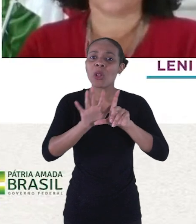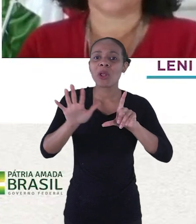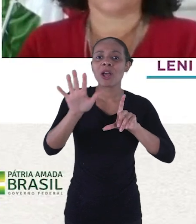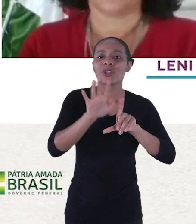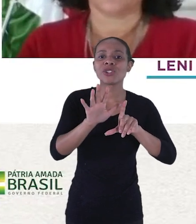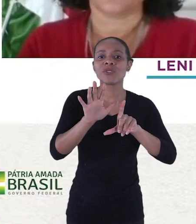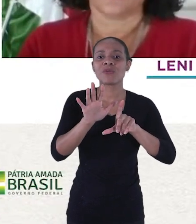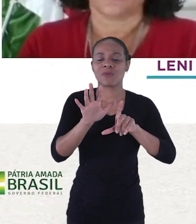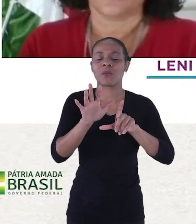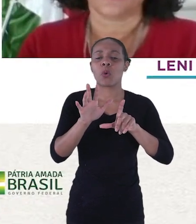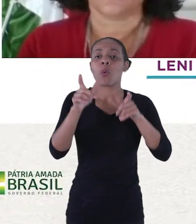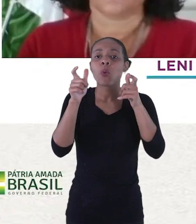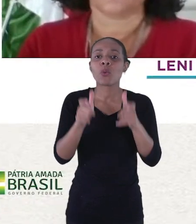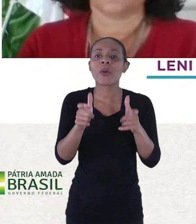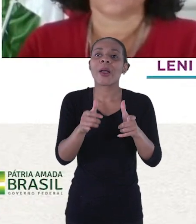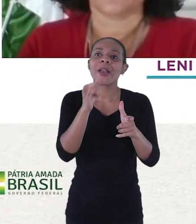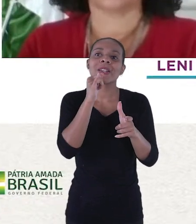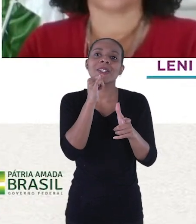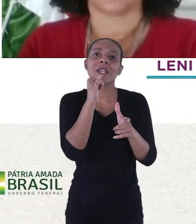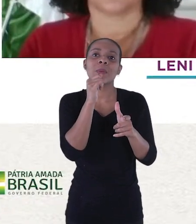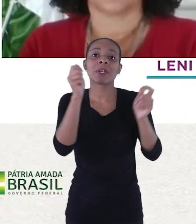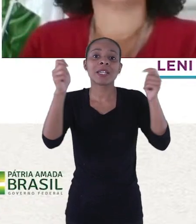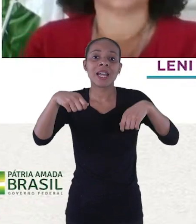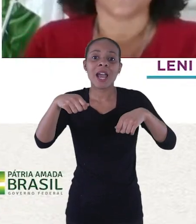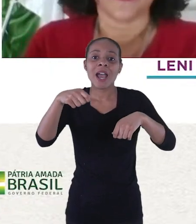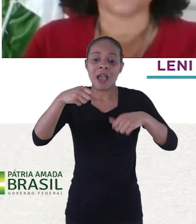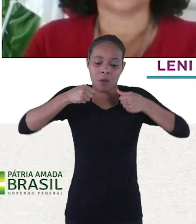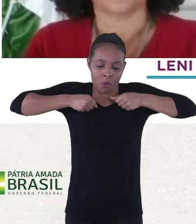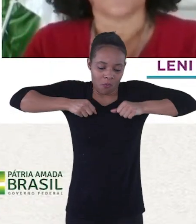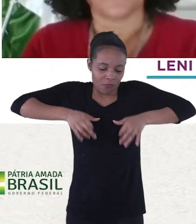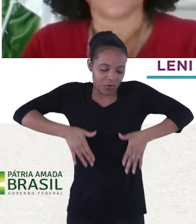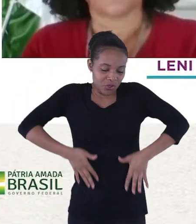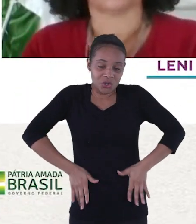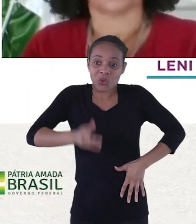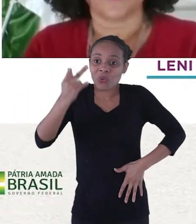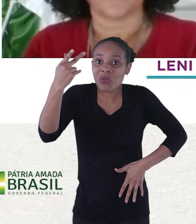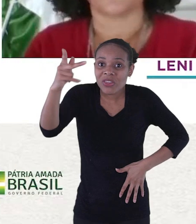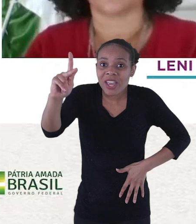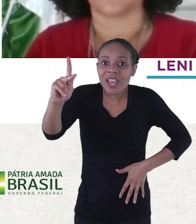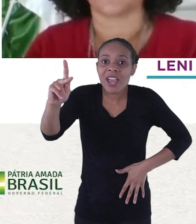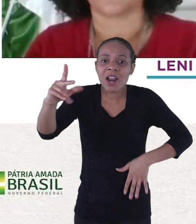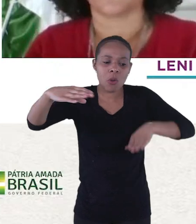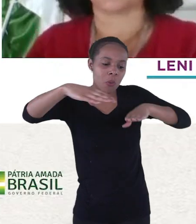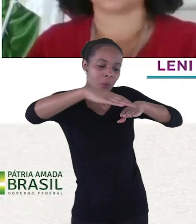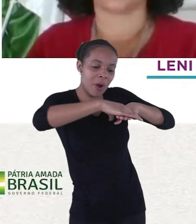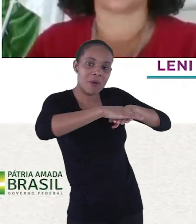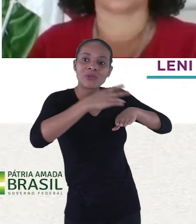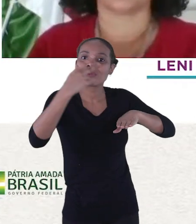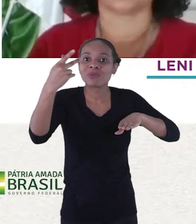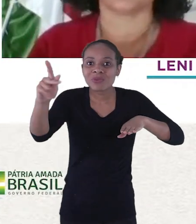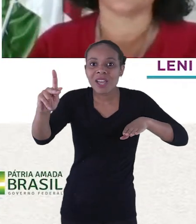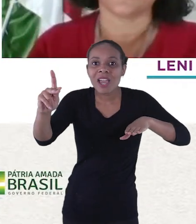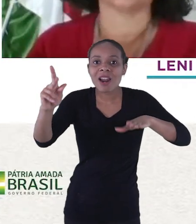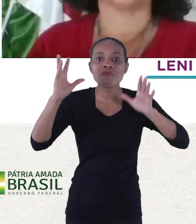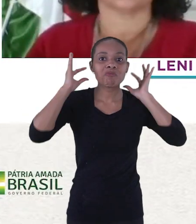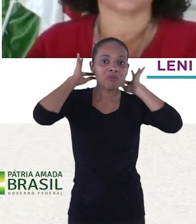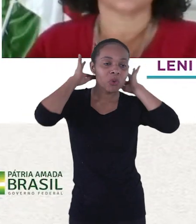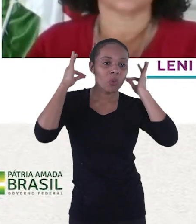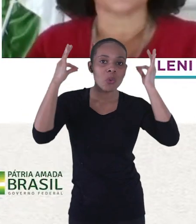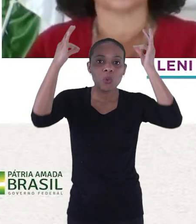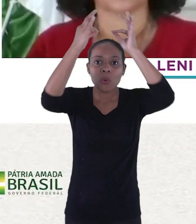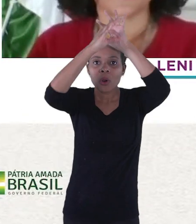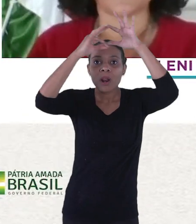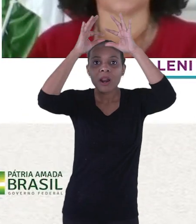pudesse ver, por exemplo, um vestido da Carolina, um calçado que ela usou, o lenço, né?